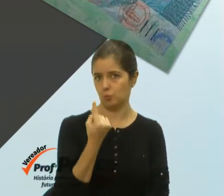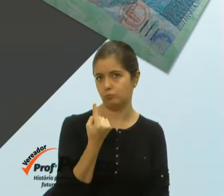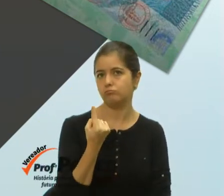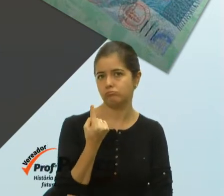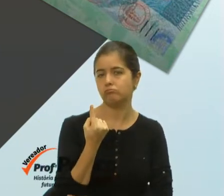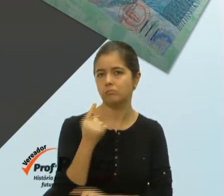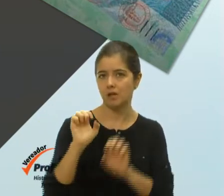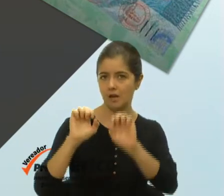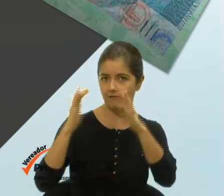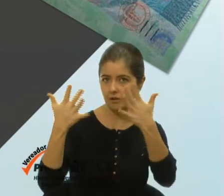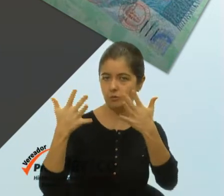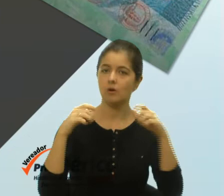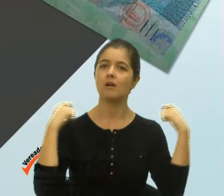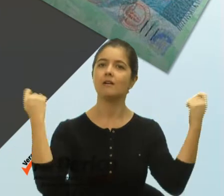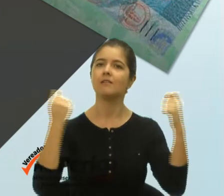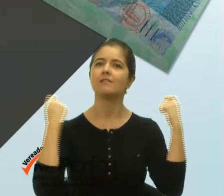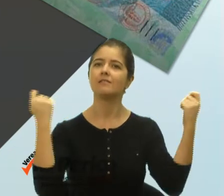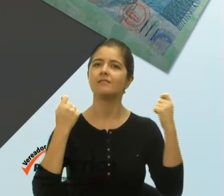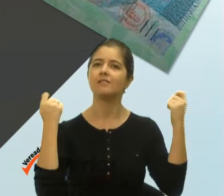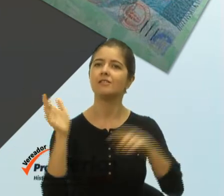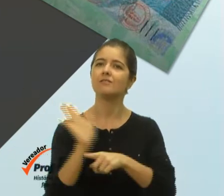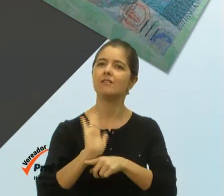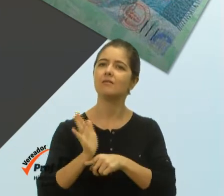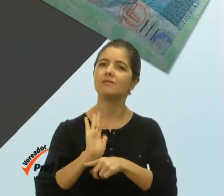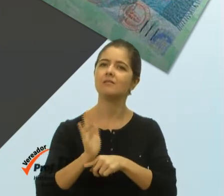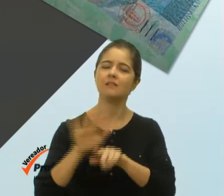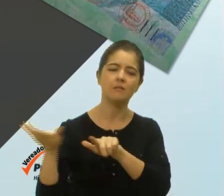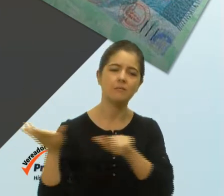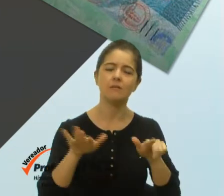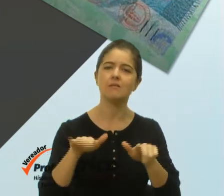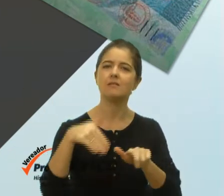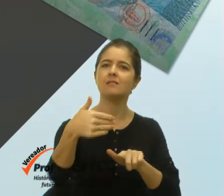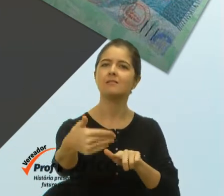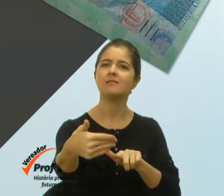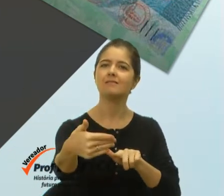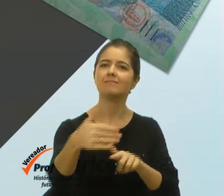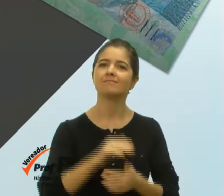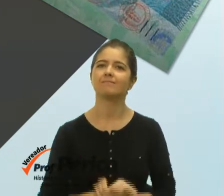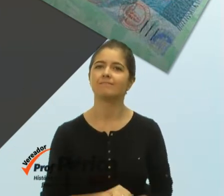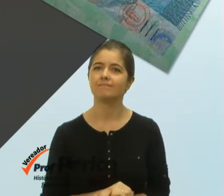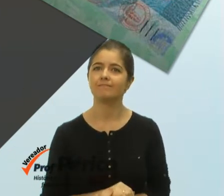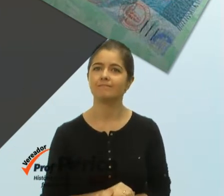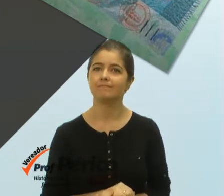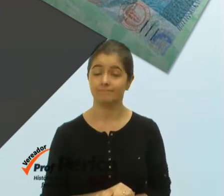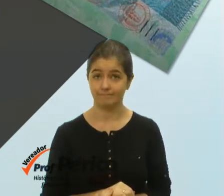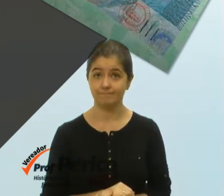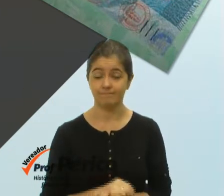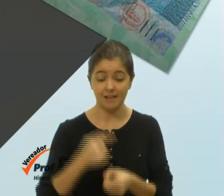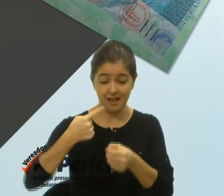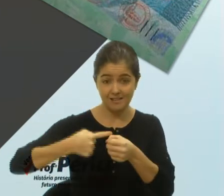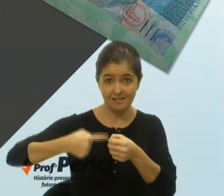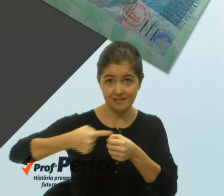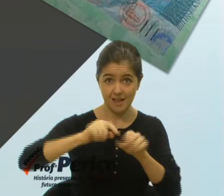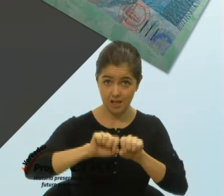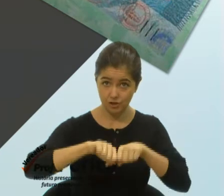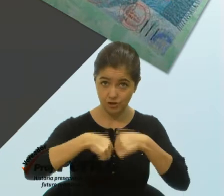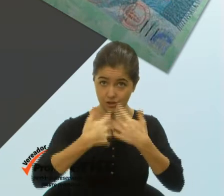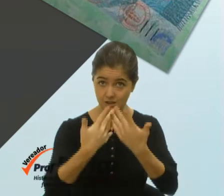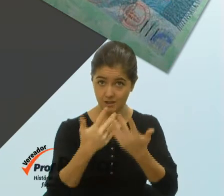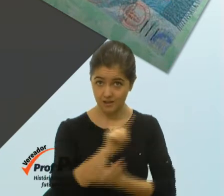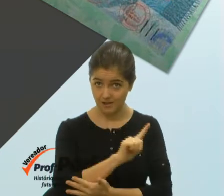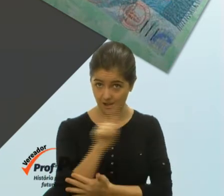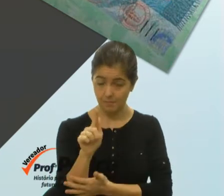Cinema, que começará agora, semana que vem. O município de Gramado faz sim um